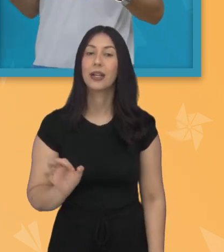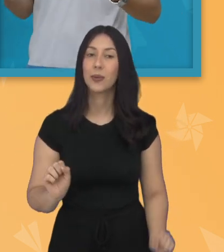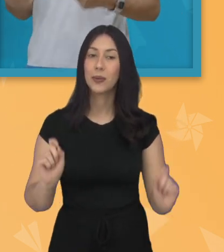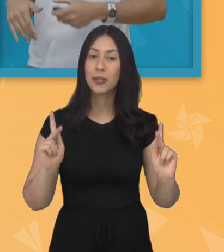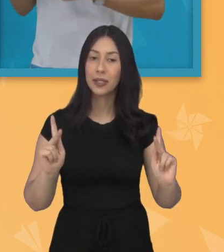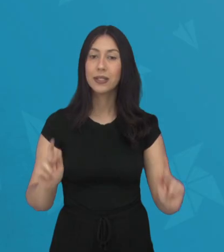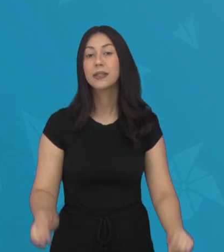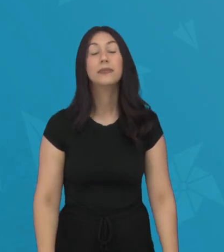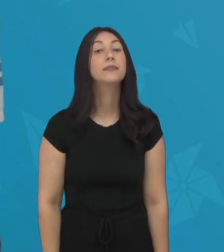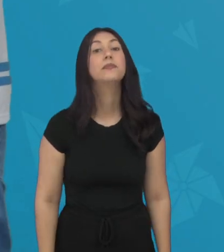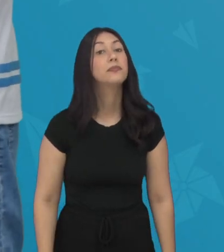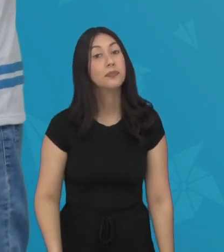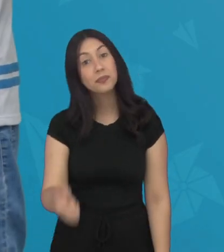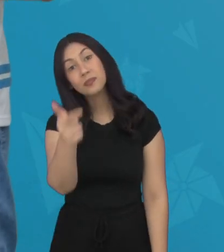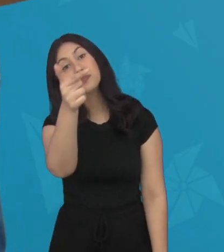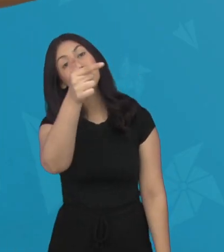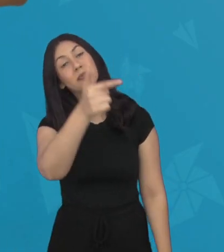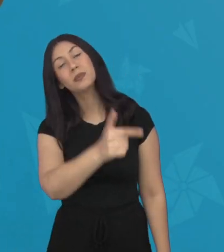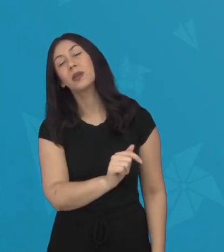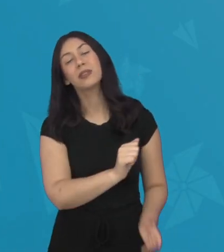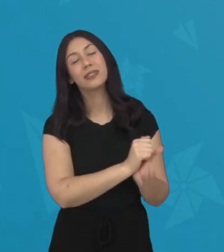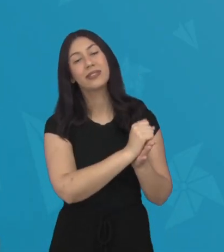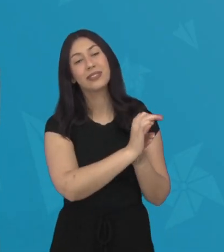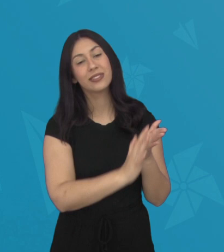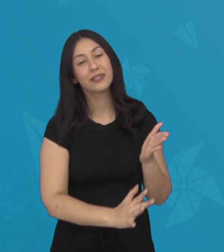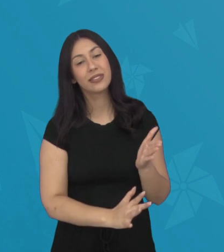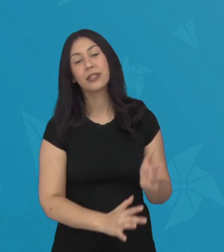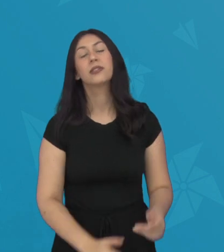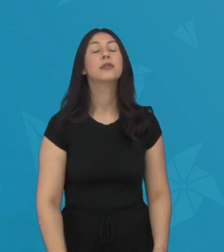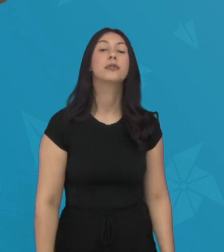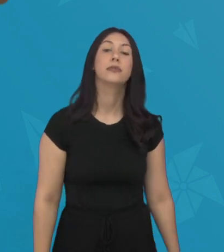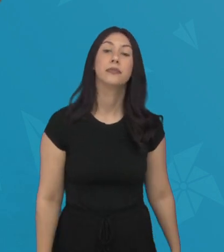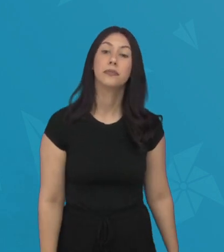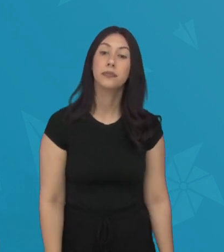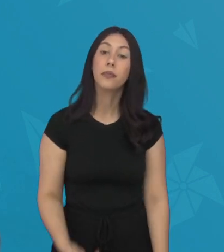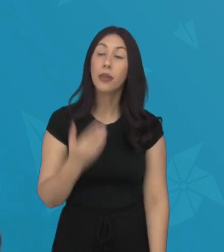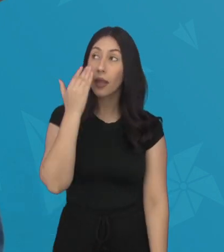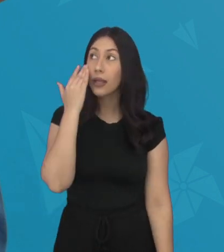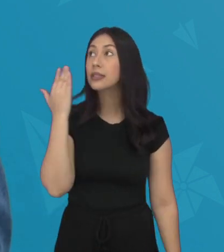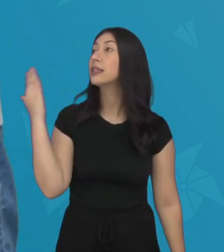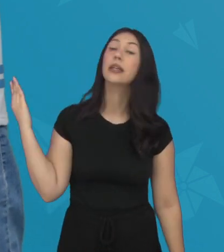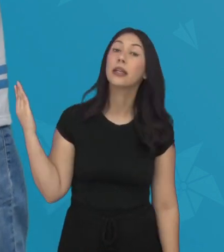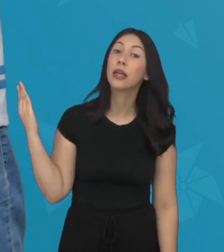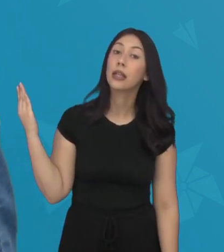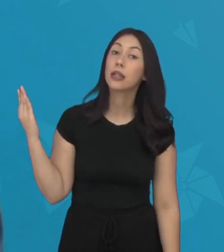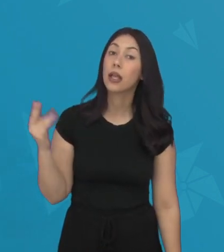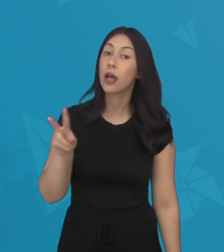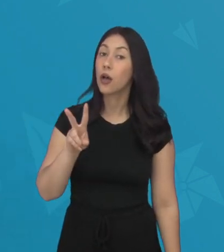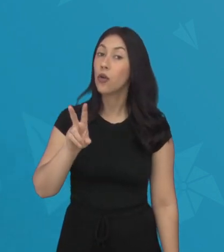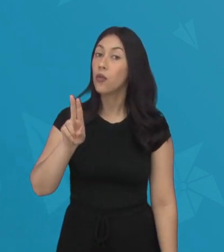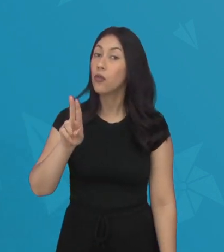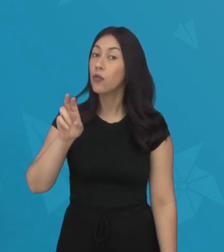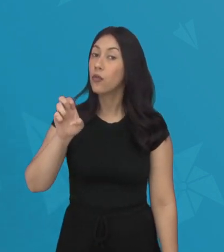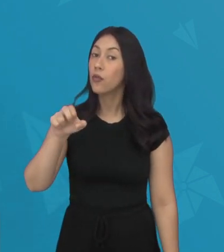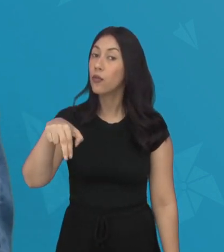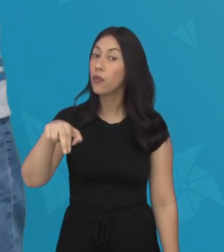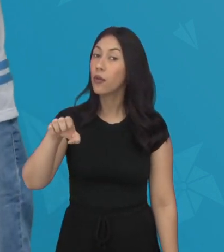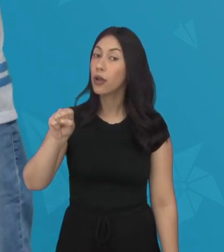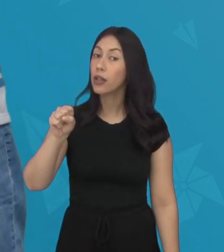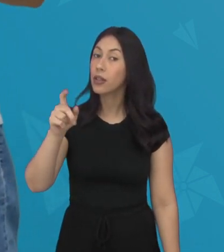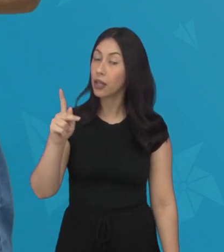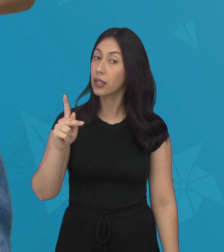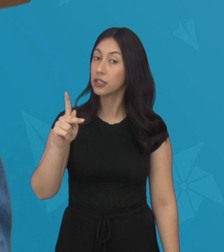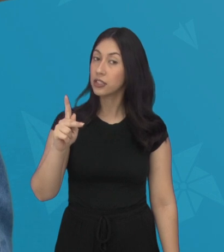dela, tudo bem? Bora para o próximo exercício. Esse daqui é o da VUNESP, né, que é a mesma instituição que